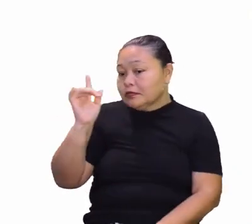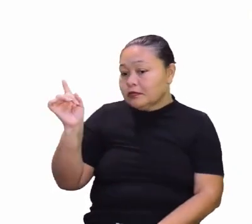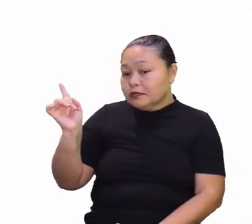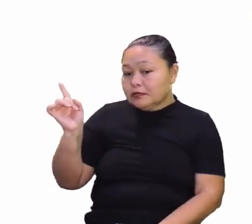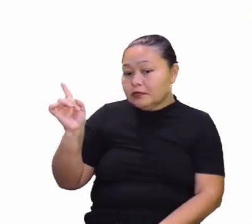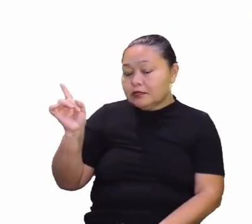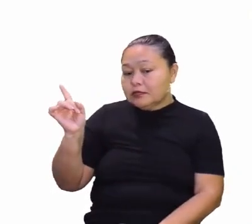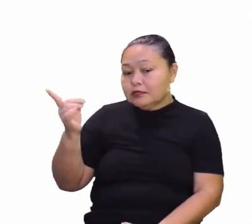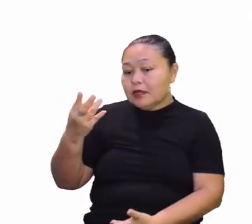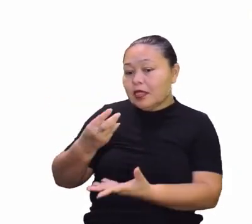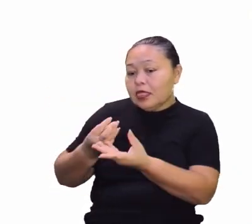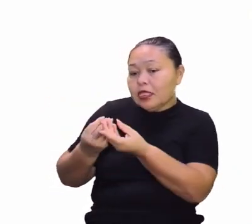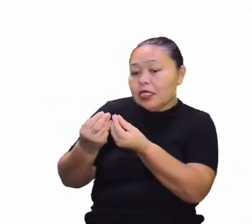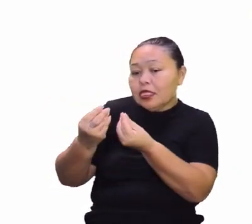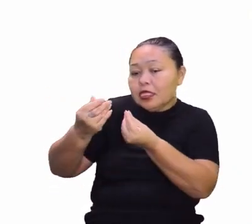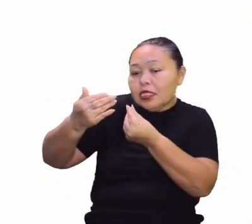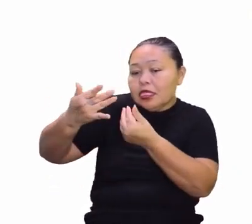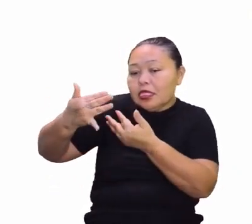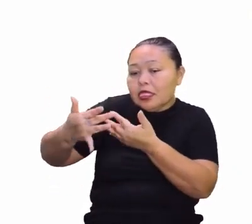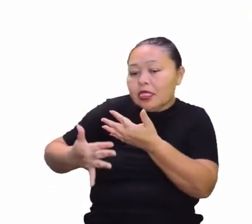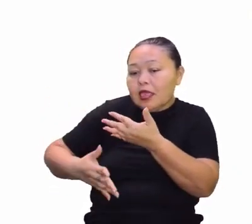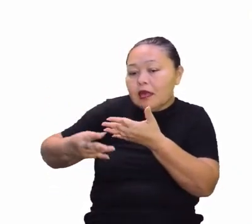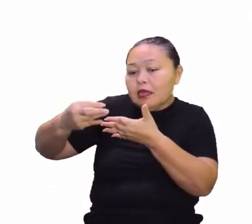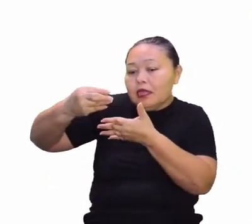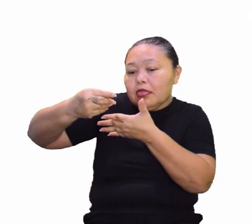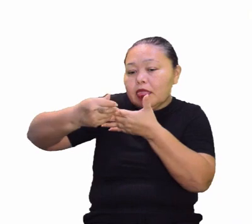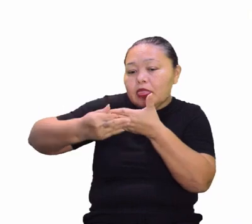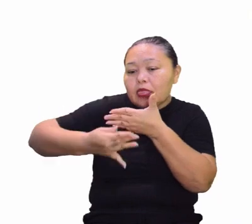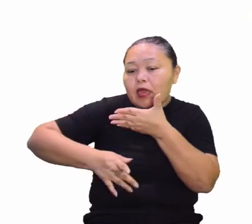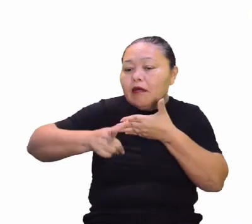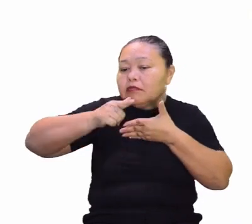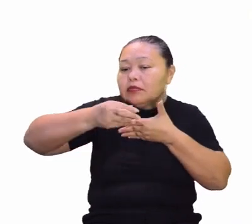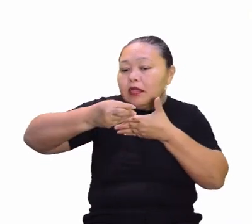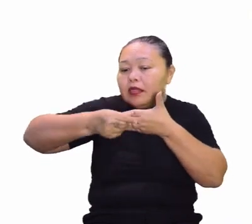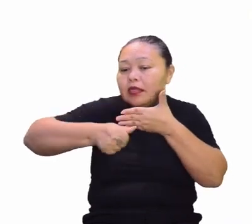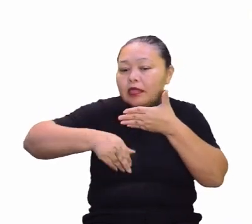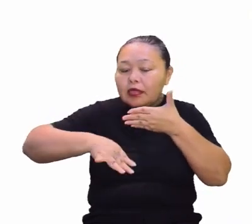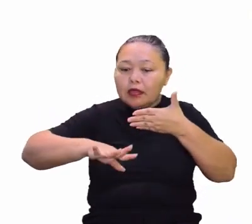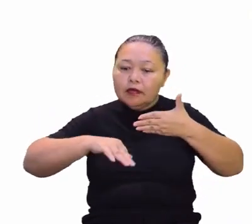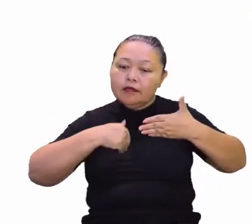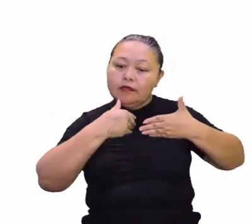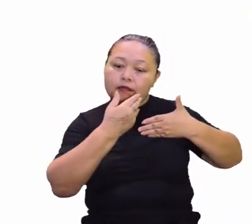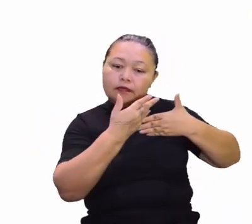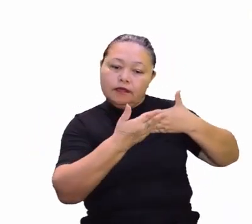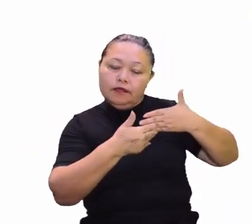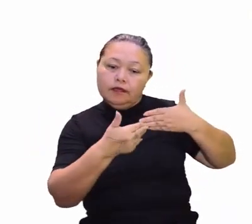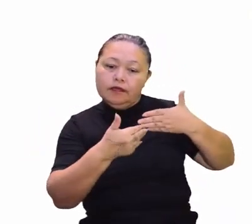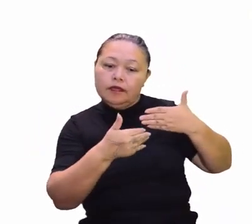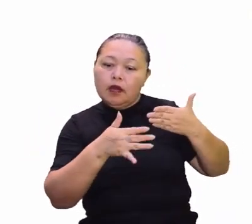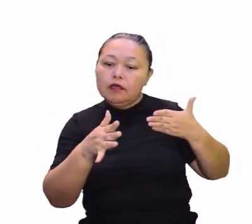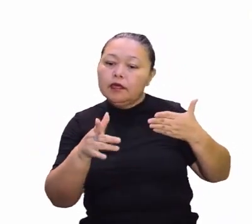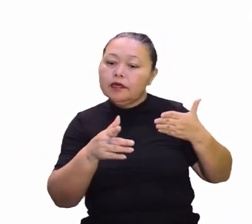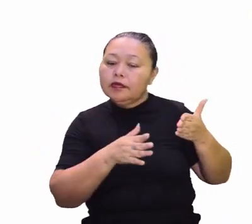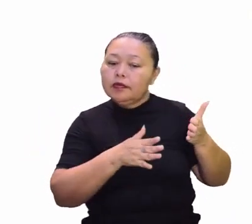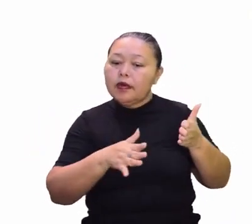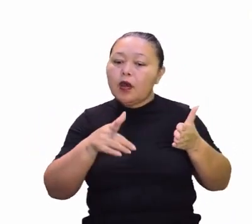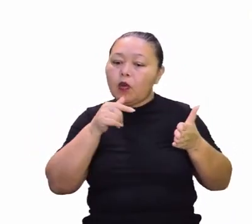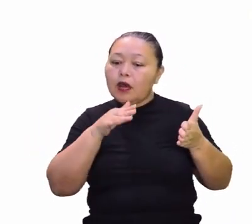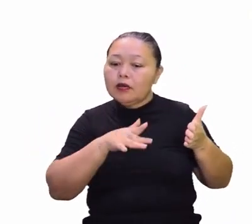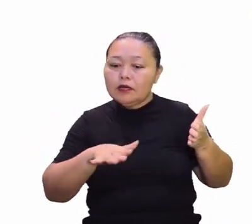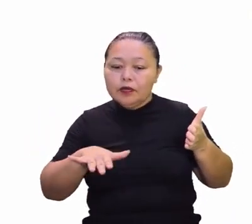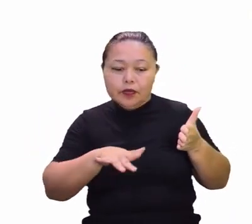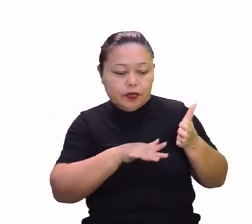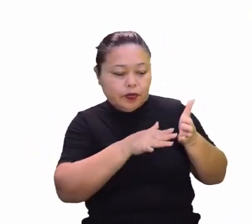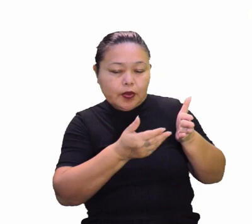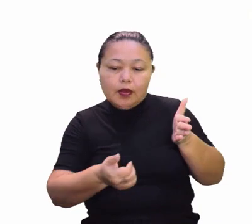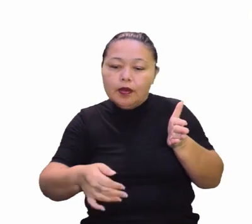observar, né, os barrancos, que são as terras caídas, que são erodidas a partir das movimentações da água,